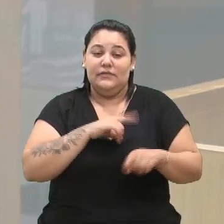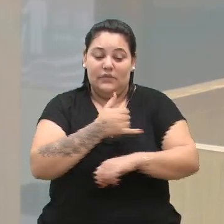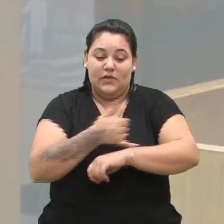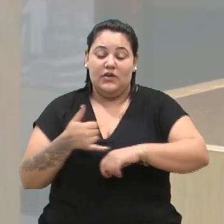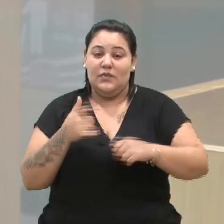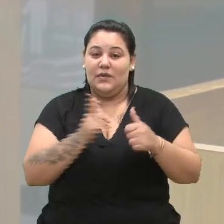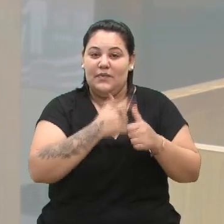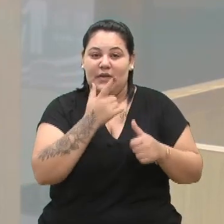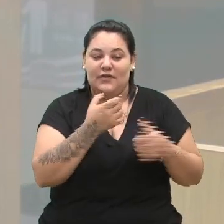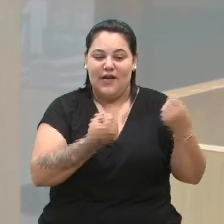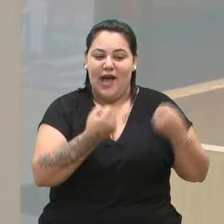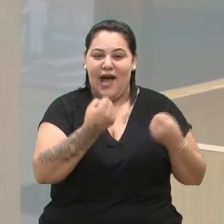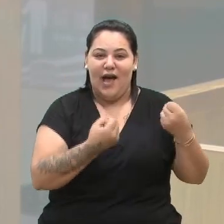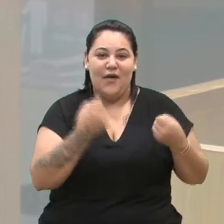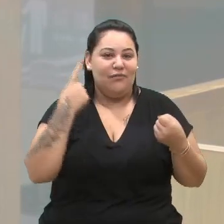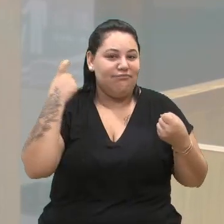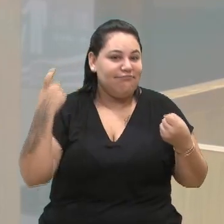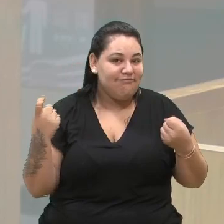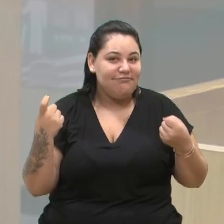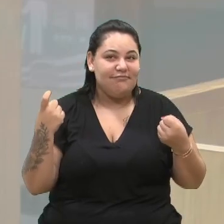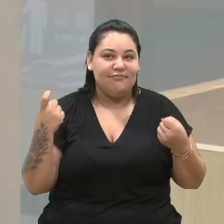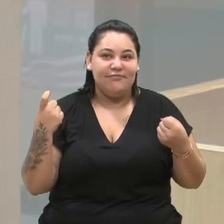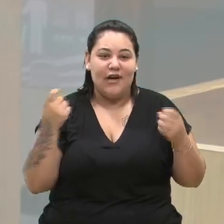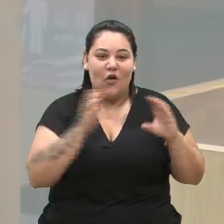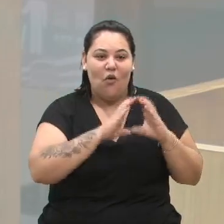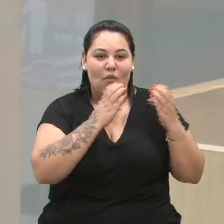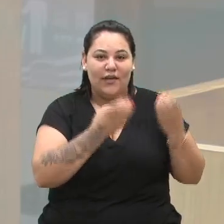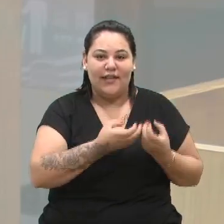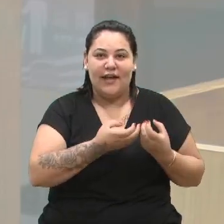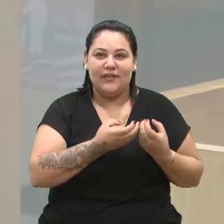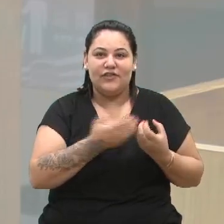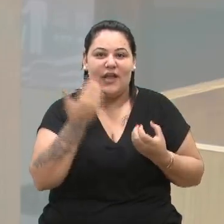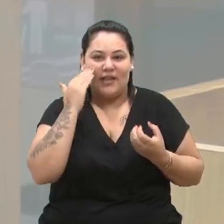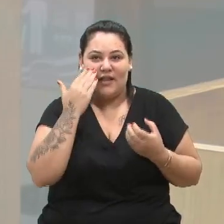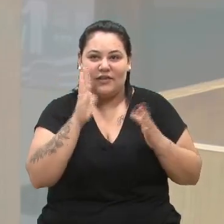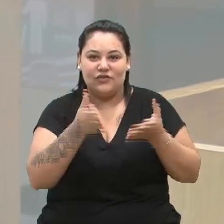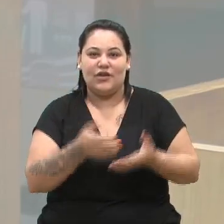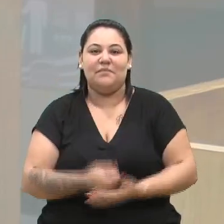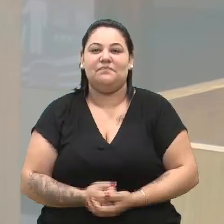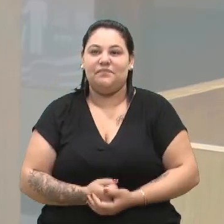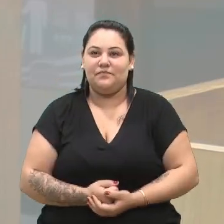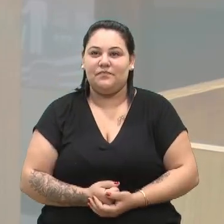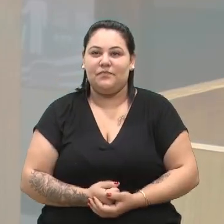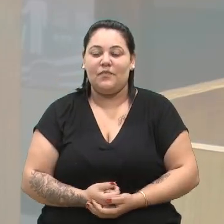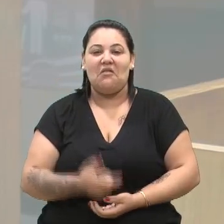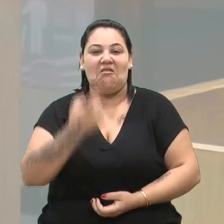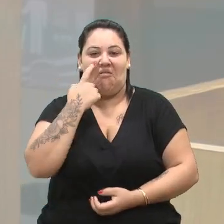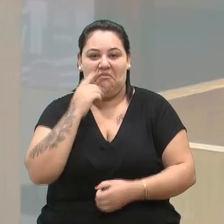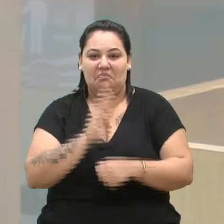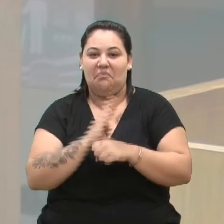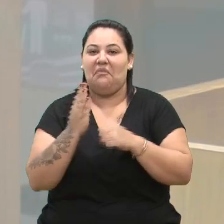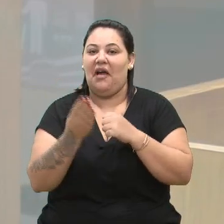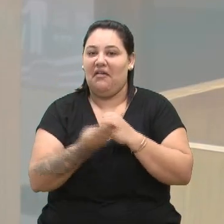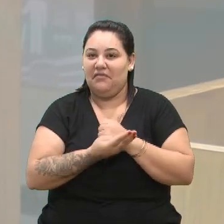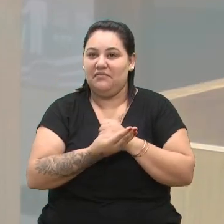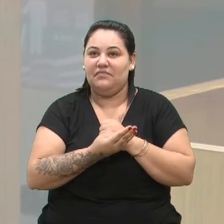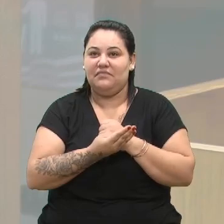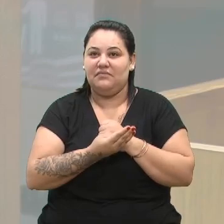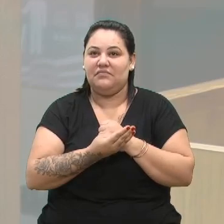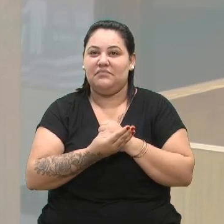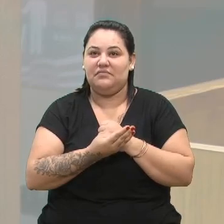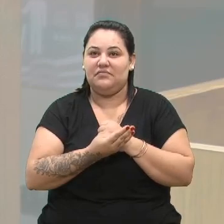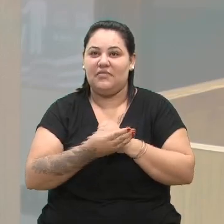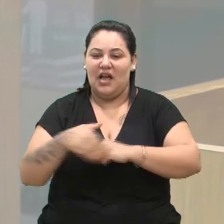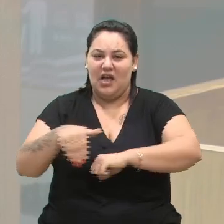na rua, a comunidade se despertou e já entendeu. Olha, o bairro Mariane ficou a rua tomada